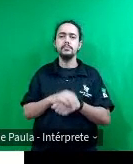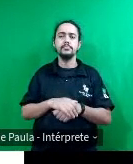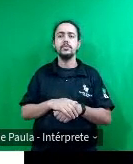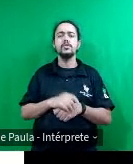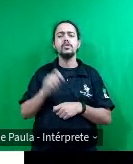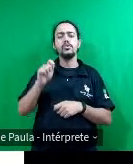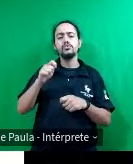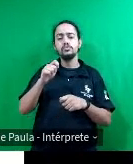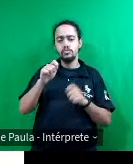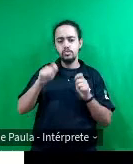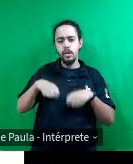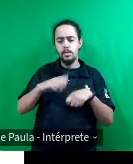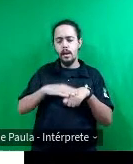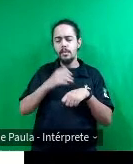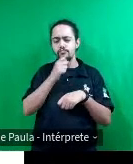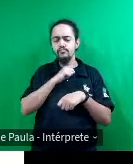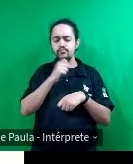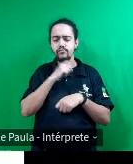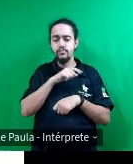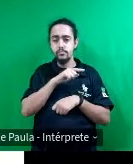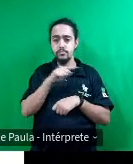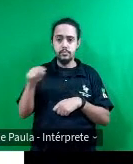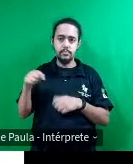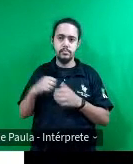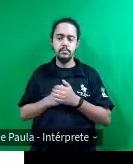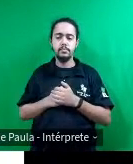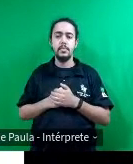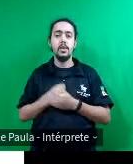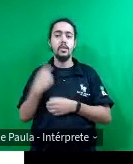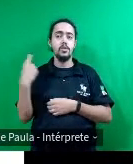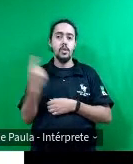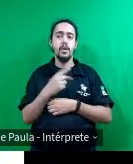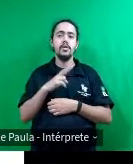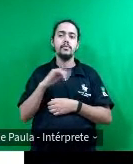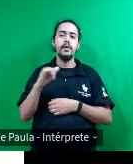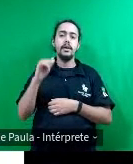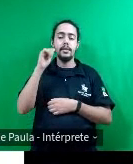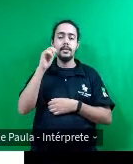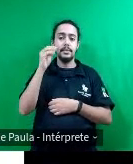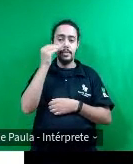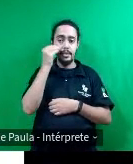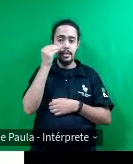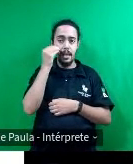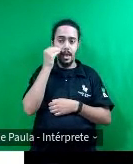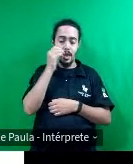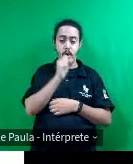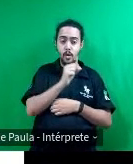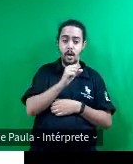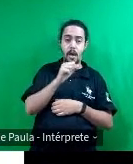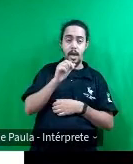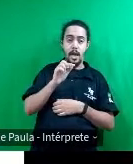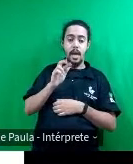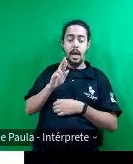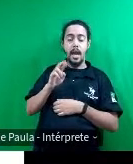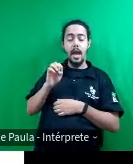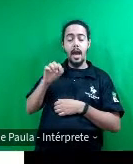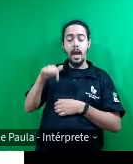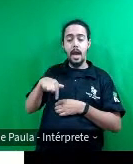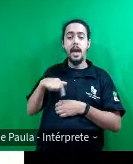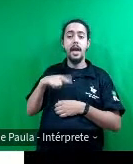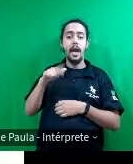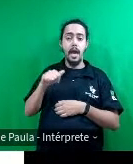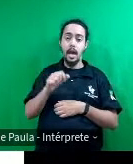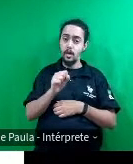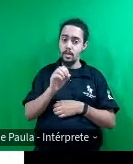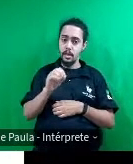usar essa solução. Nós vamos ter que a resistência equivalente é a mesma, 80 ohms, a somatória de todos os resistores.